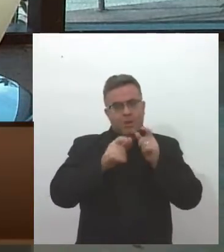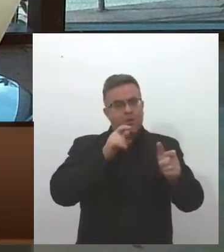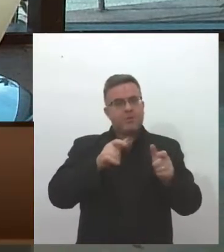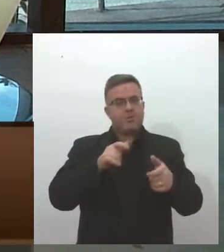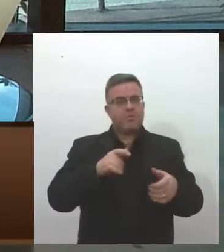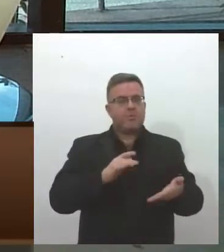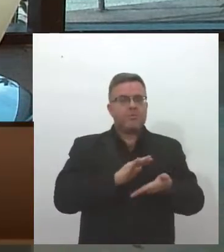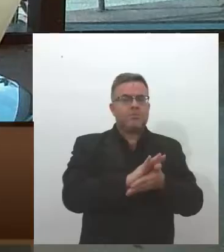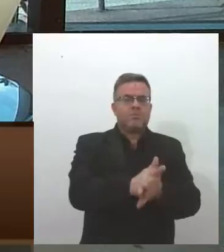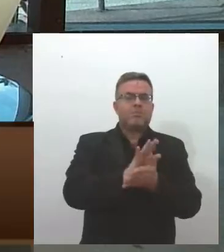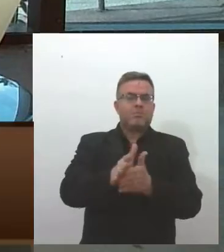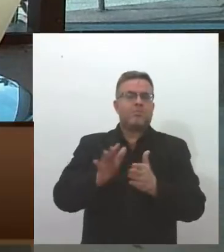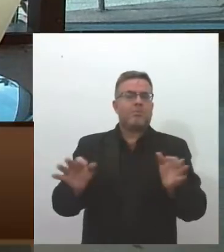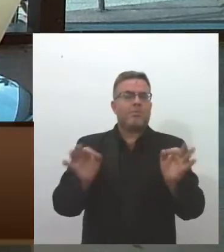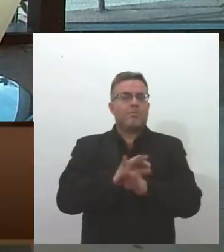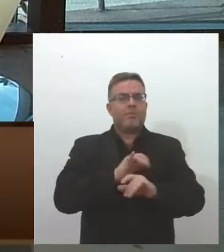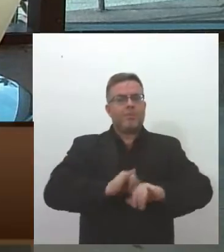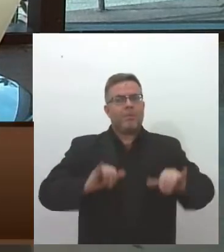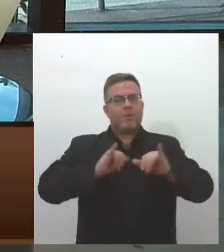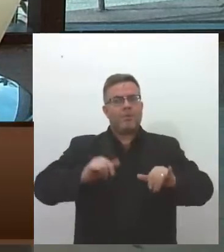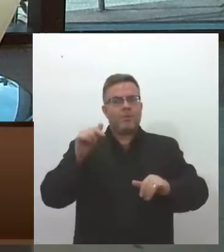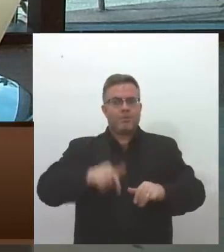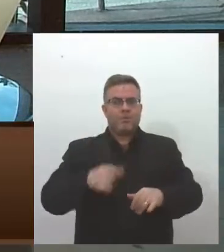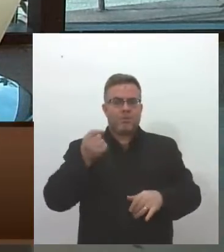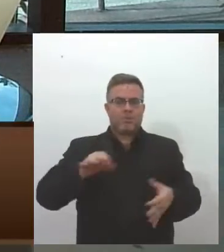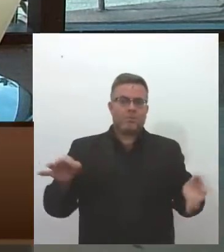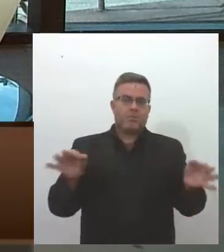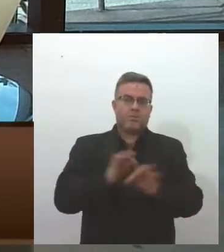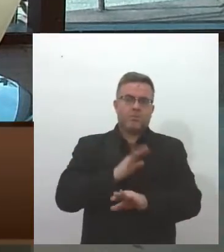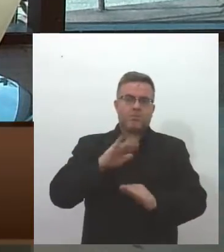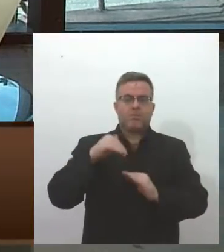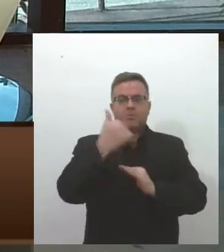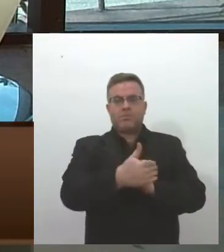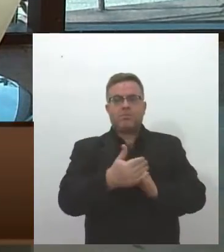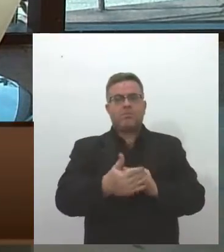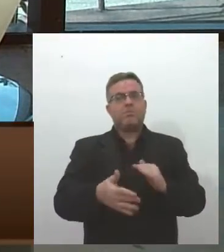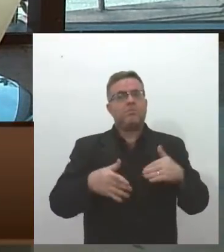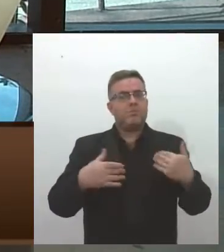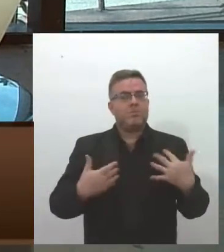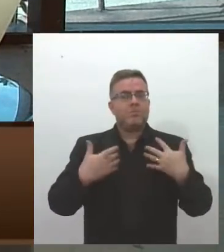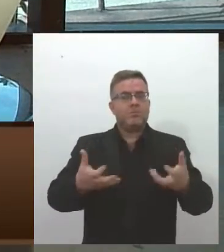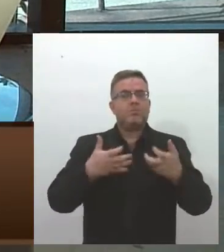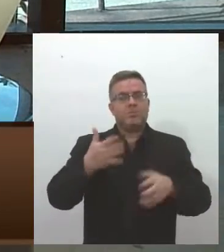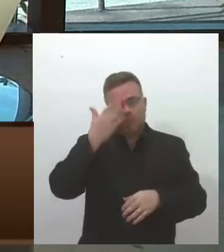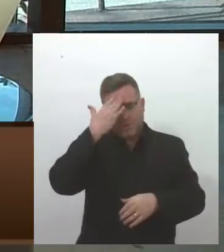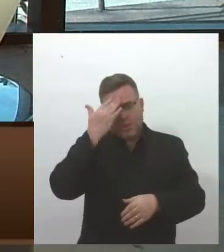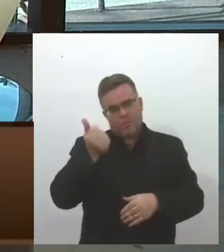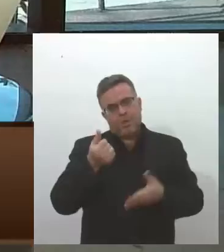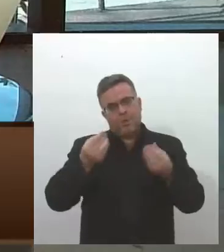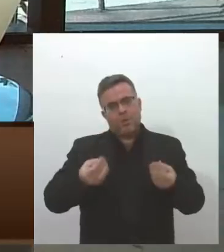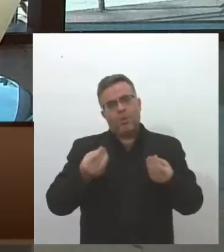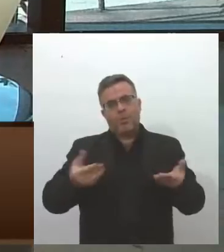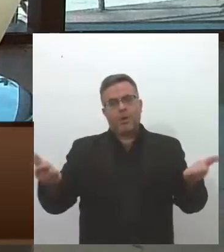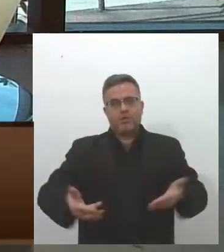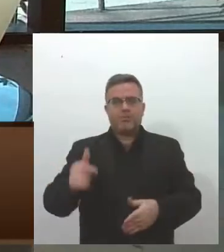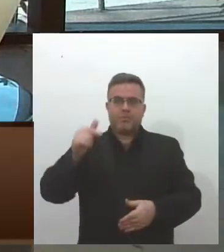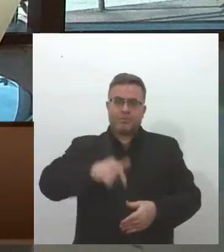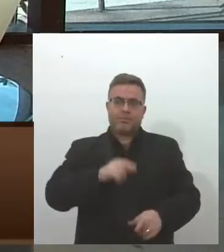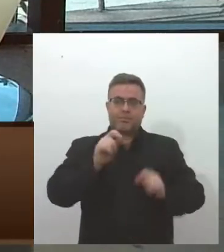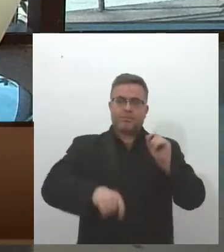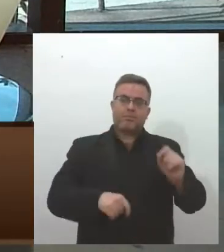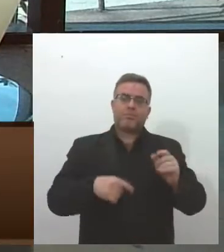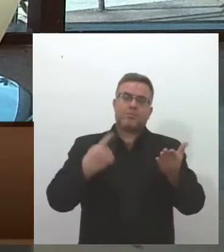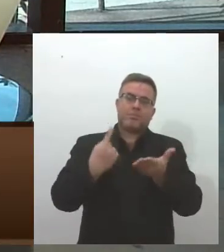divulgação mesmo do destino Sergipe lá fora. Eu queria saber agora como é que está sendo feito esse trabalho, se está